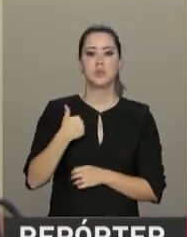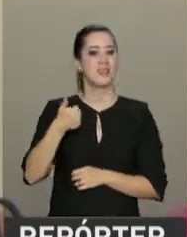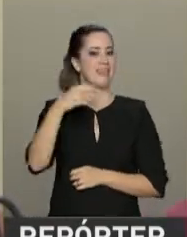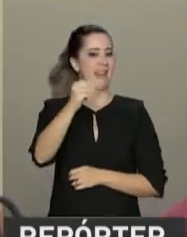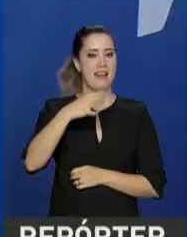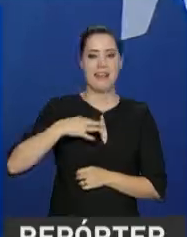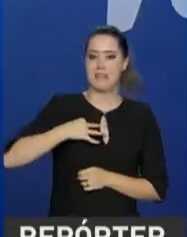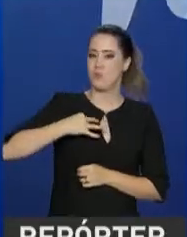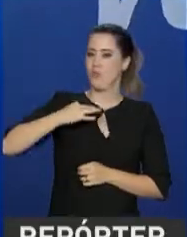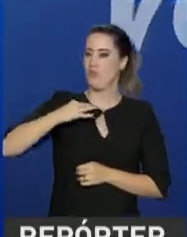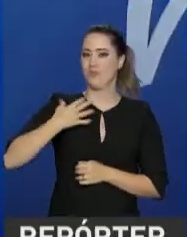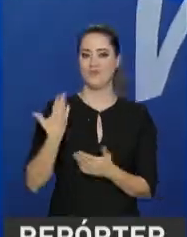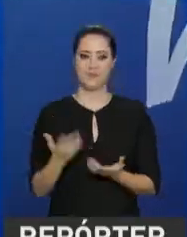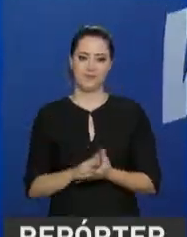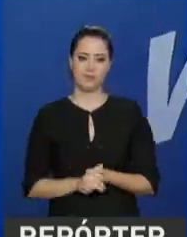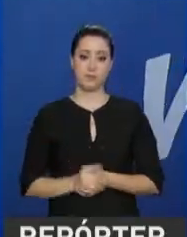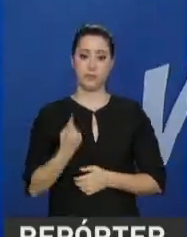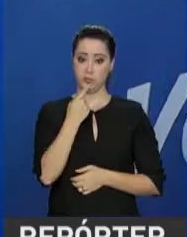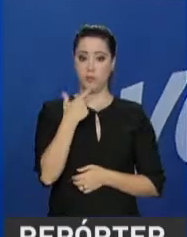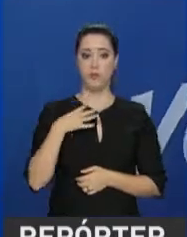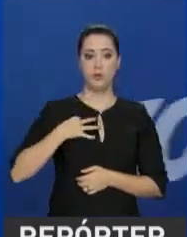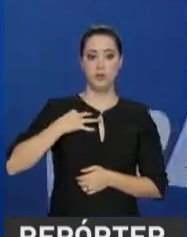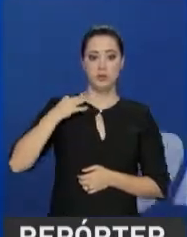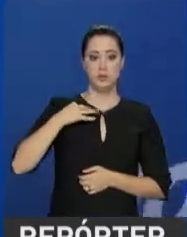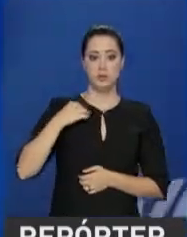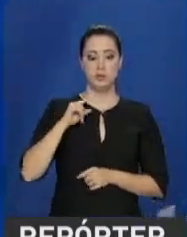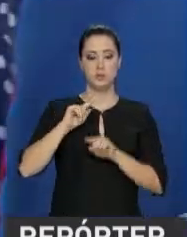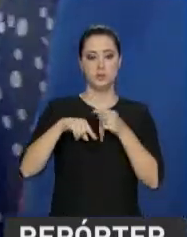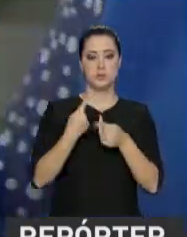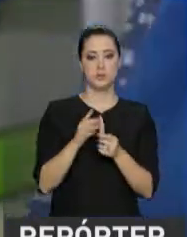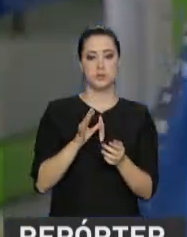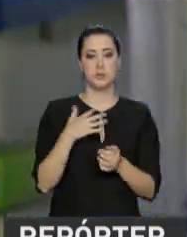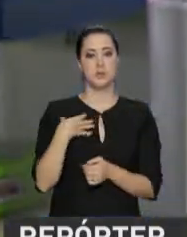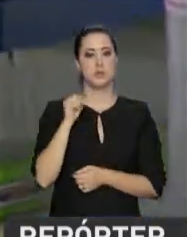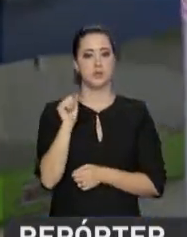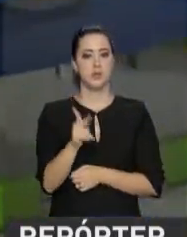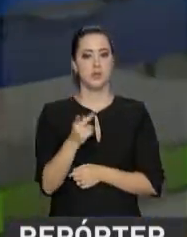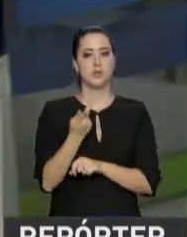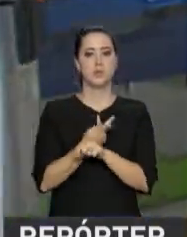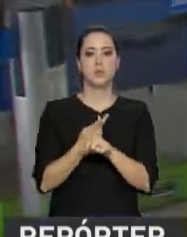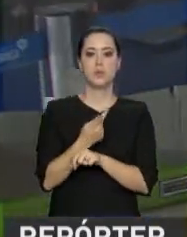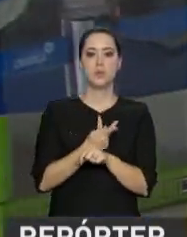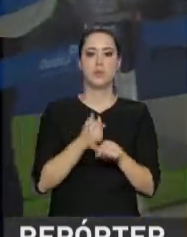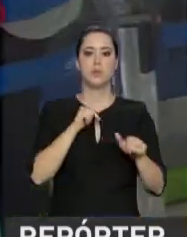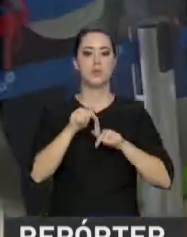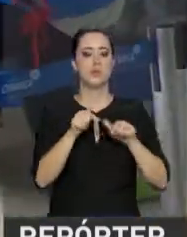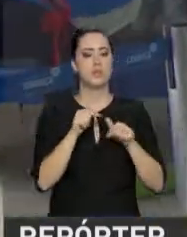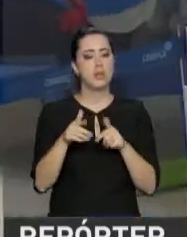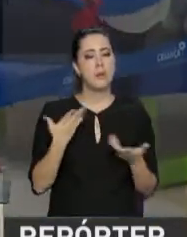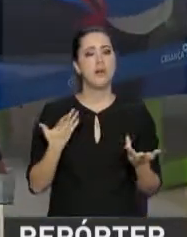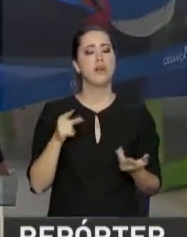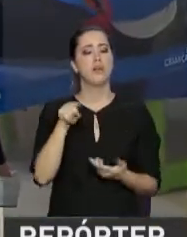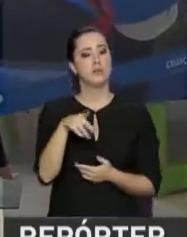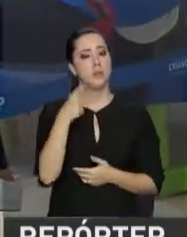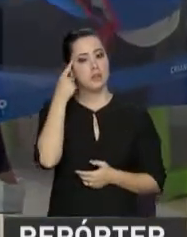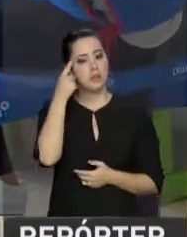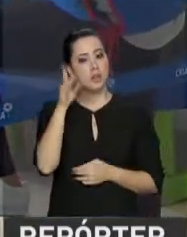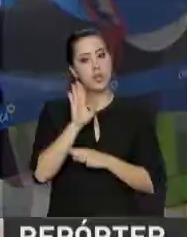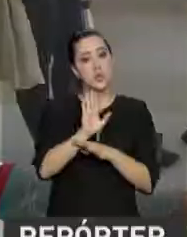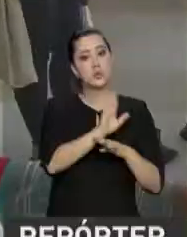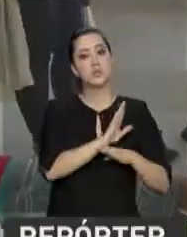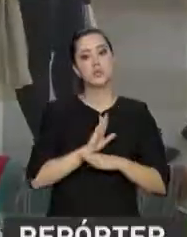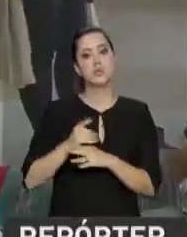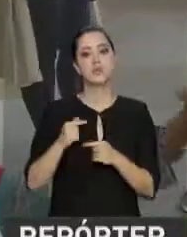10 pra eles cibele é uma dessas voluntárias depois de se aposentar decidiu procurar uma atividade assim a ideia era ajudar